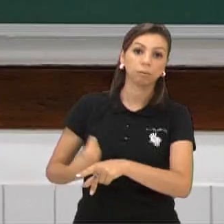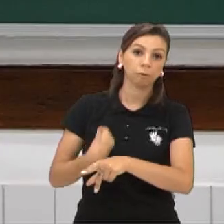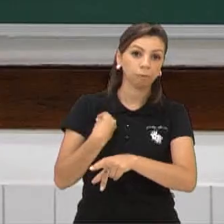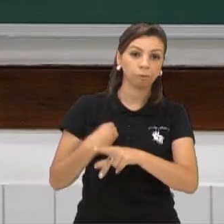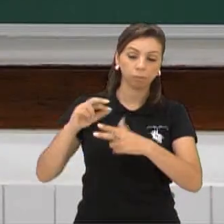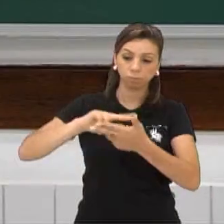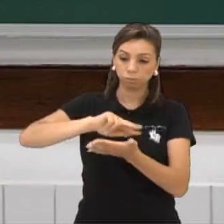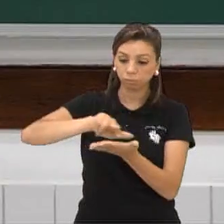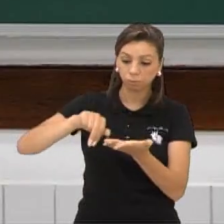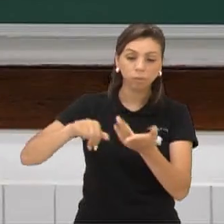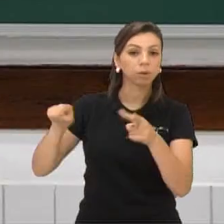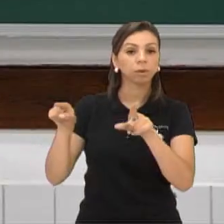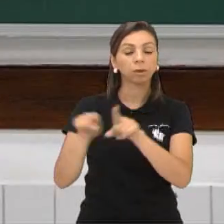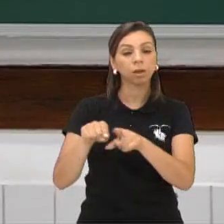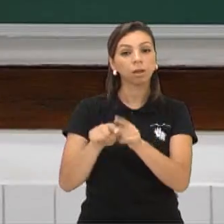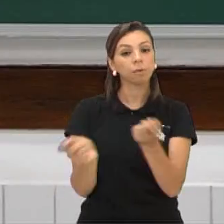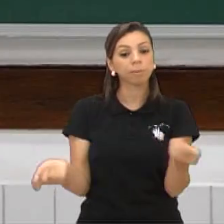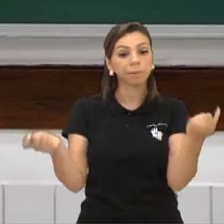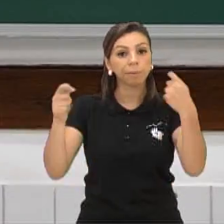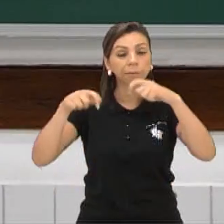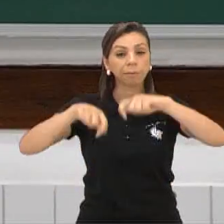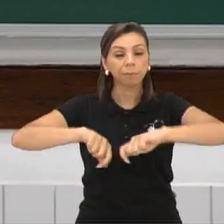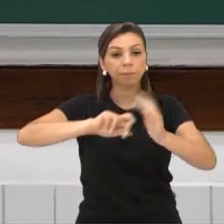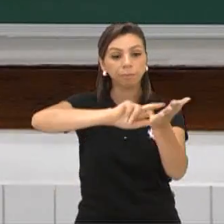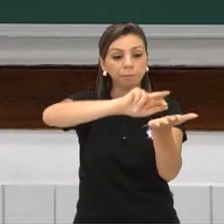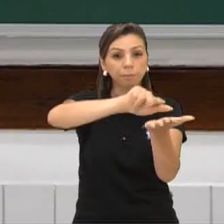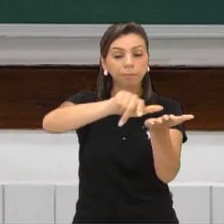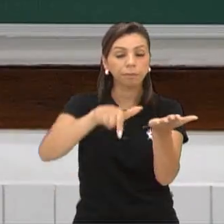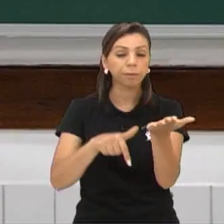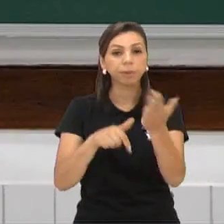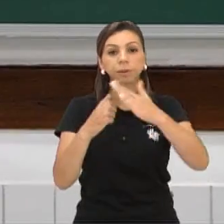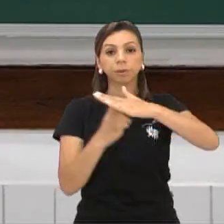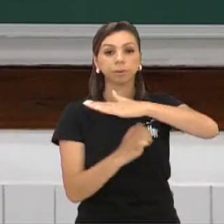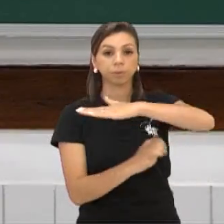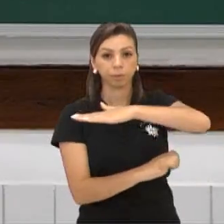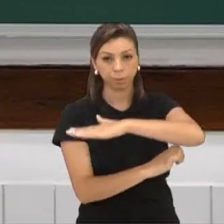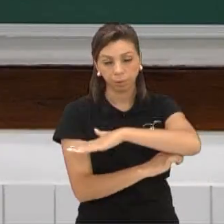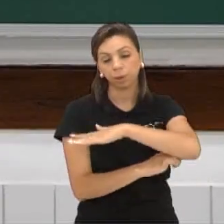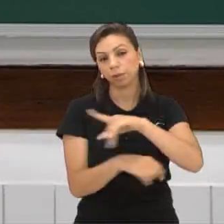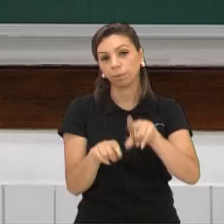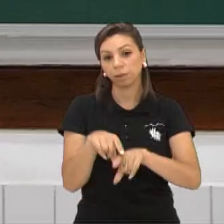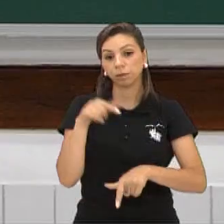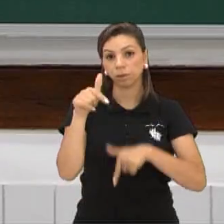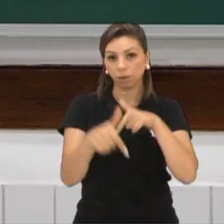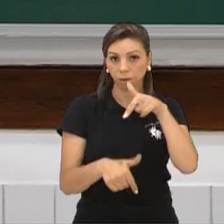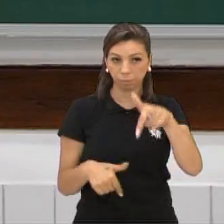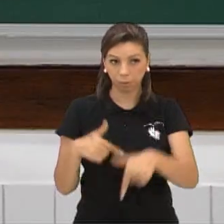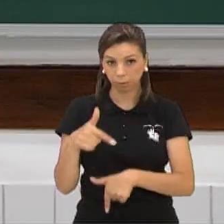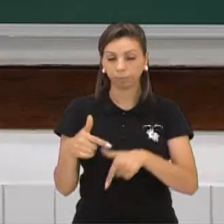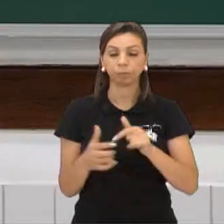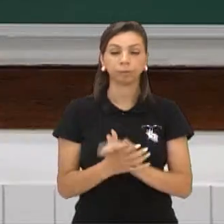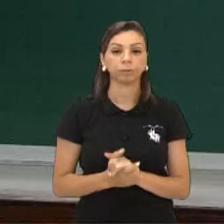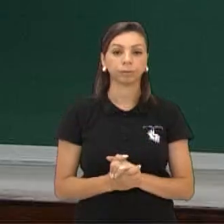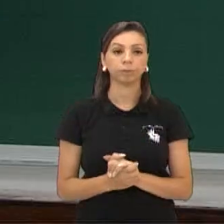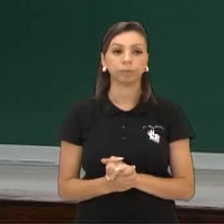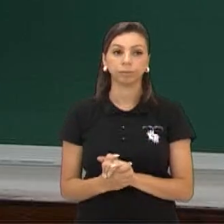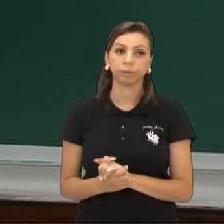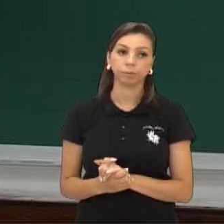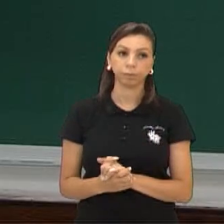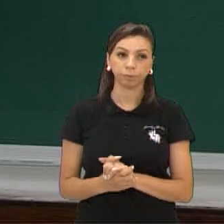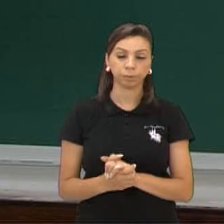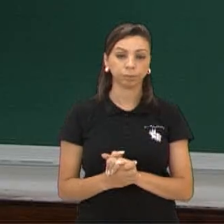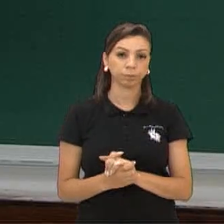a diversificação pela necessidade de infraestrutura de mão de obra e qualificação.